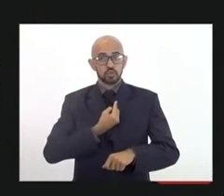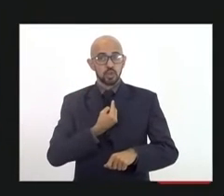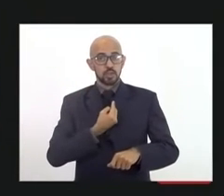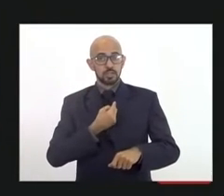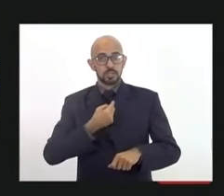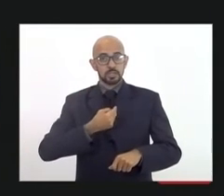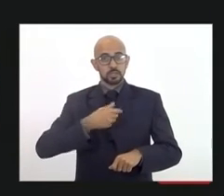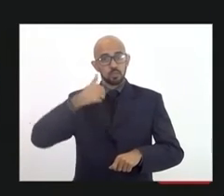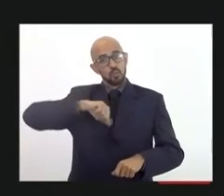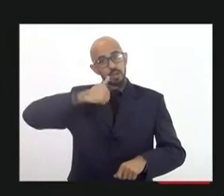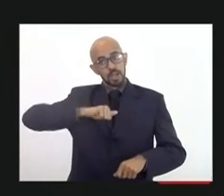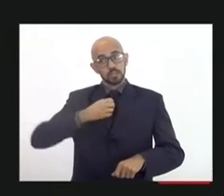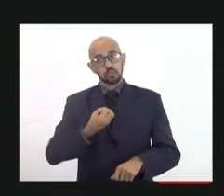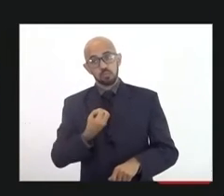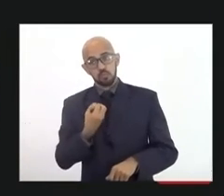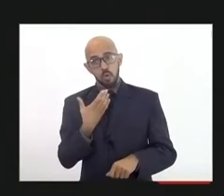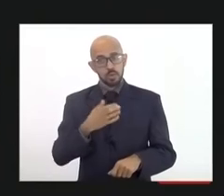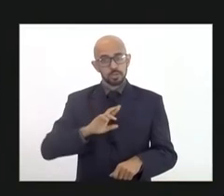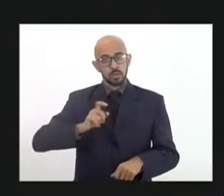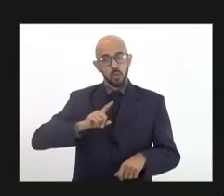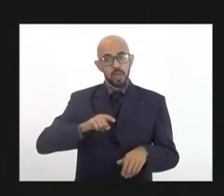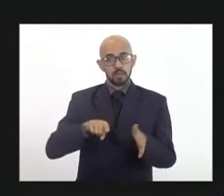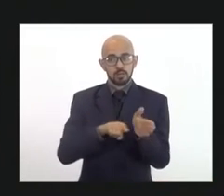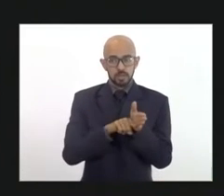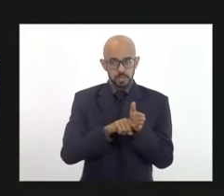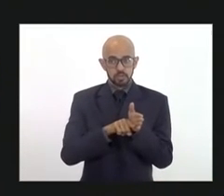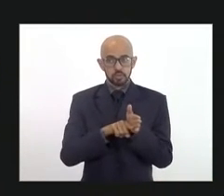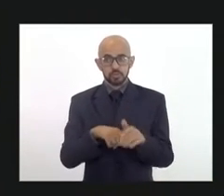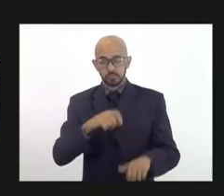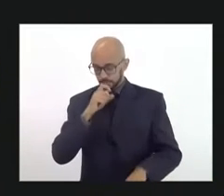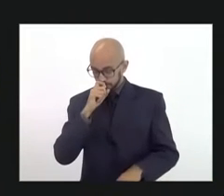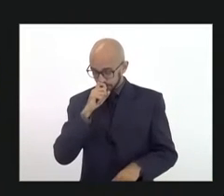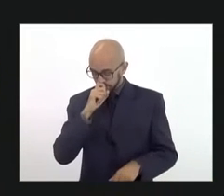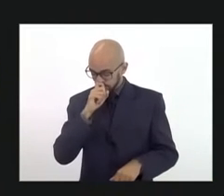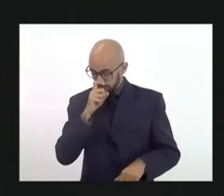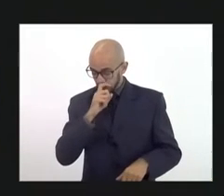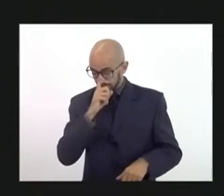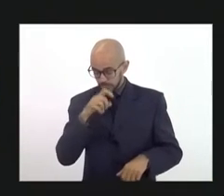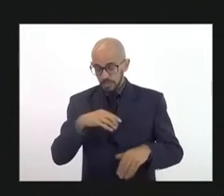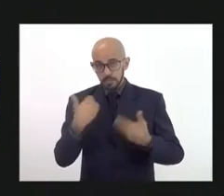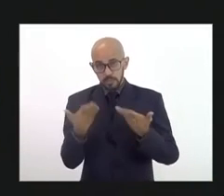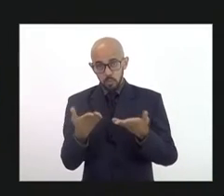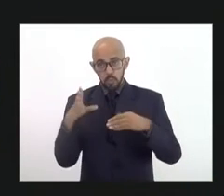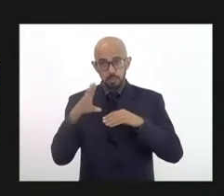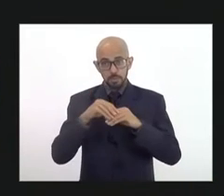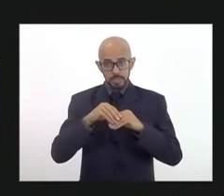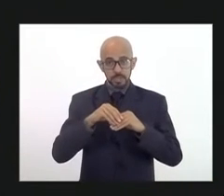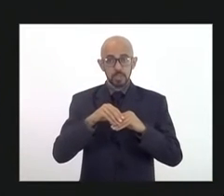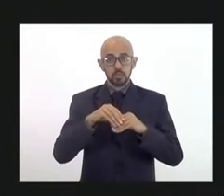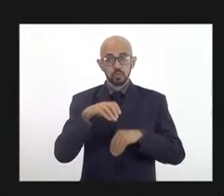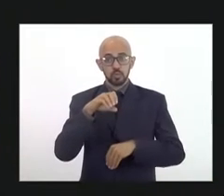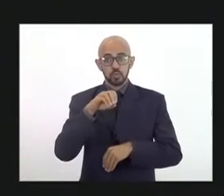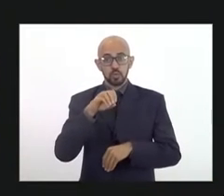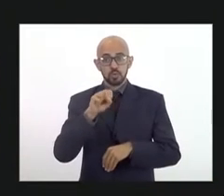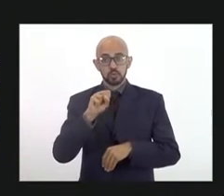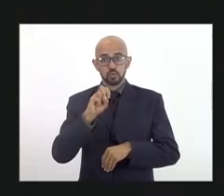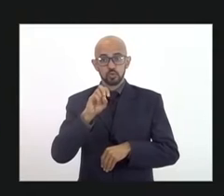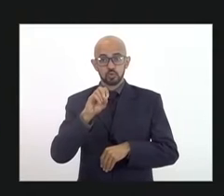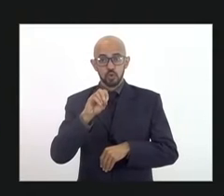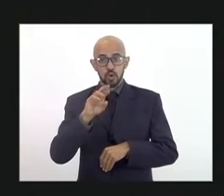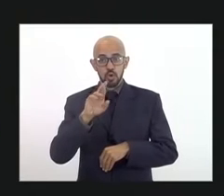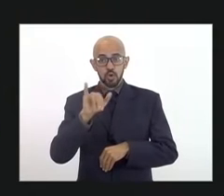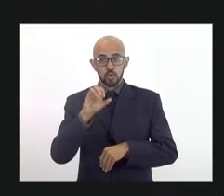do adversário. Então, fazendo coro ao que o Osório colocou e o próprio Luiz Paulo, né, da ausência de projetos estruturantes do